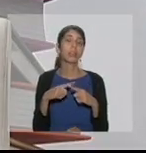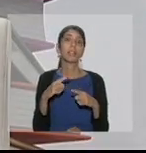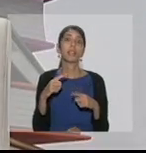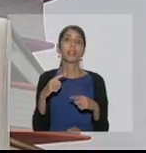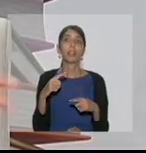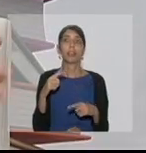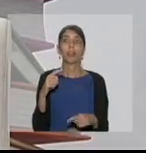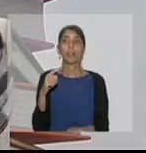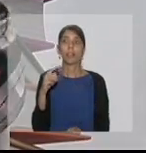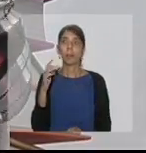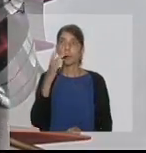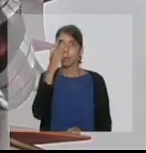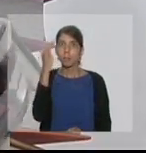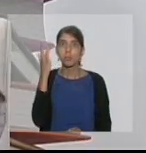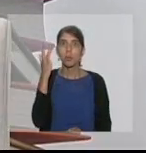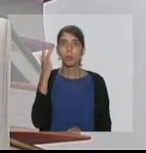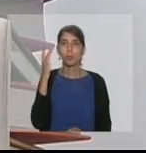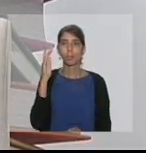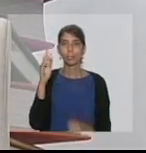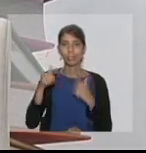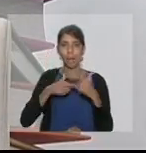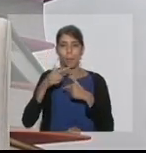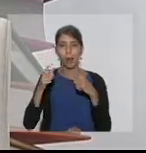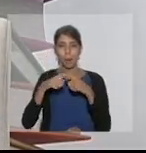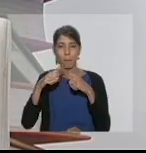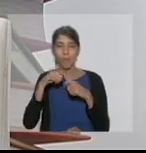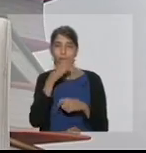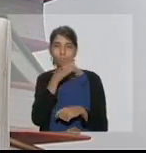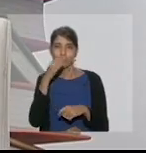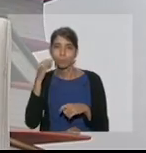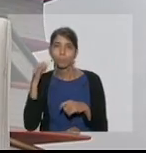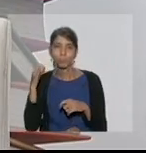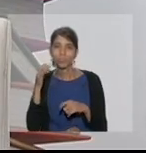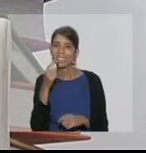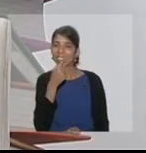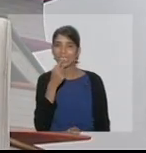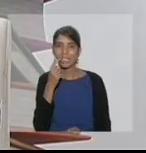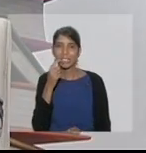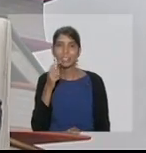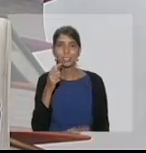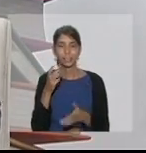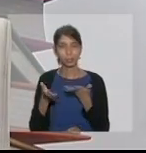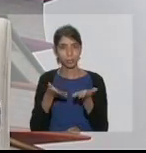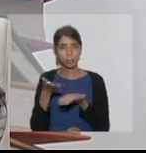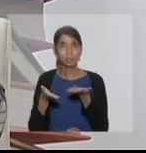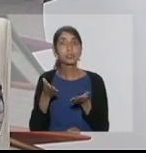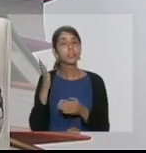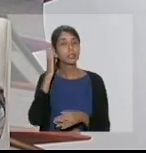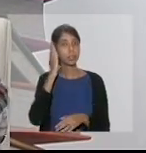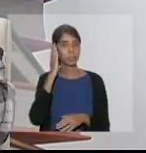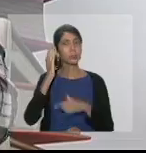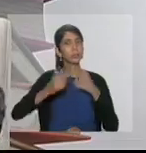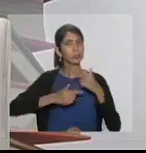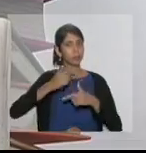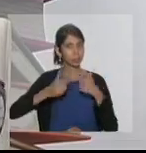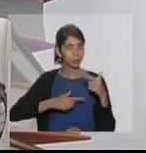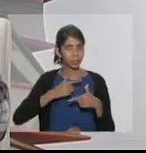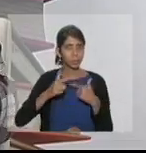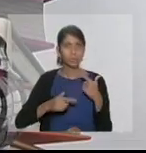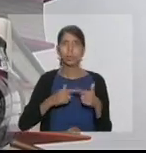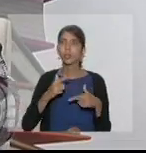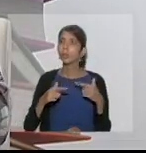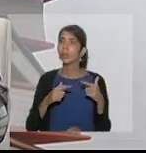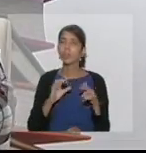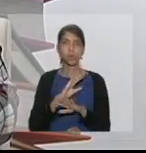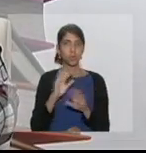sabe, quem atende em consultório, sabe, faz ortodontia, que é o meu caso, aparelhagem ortodôntica, sabe que o trabalho, como de um professor,